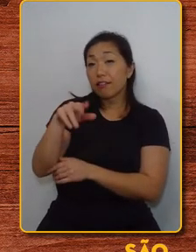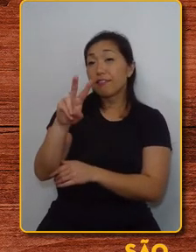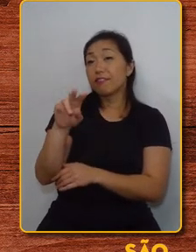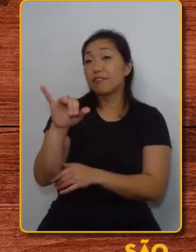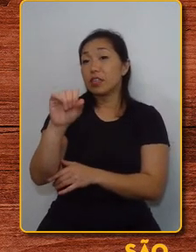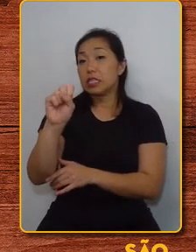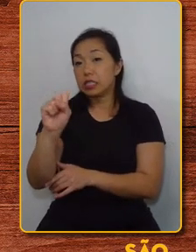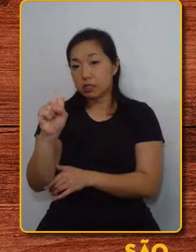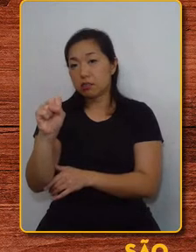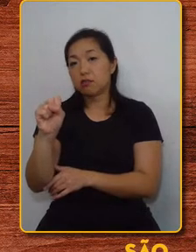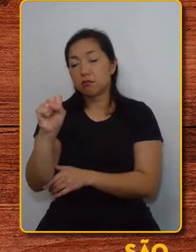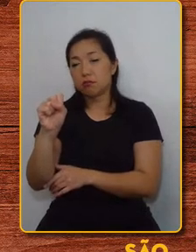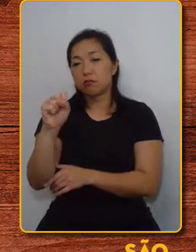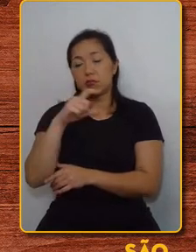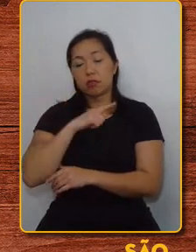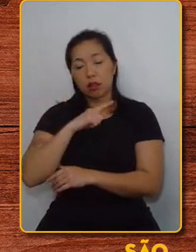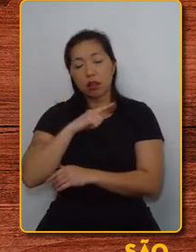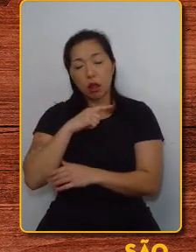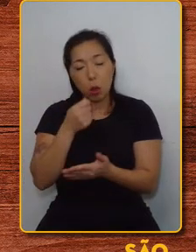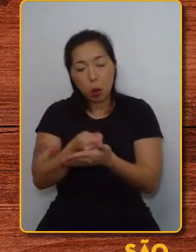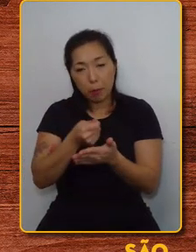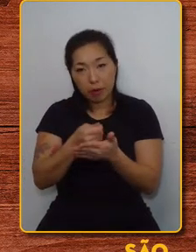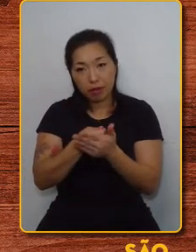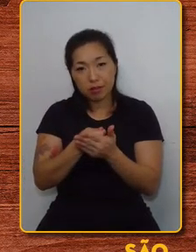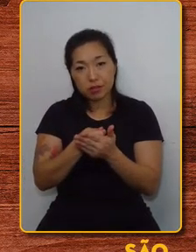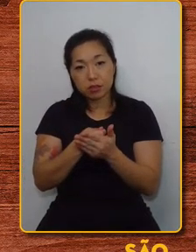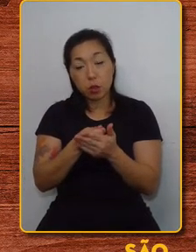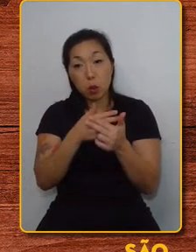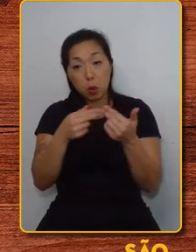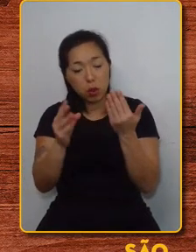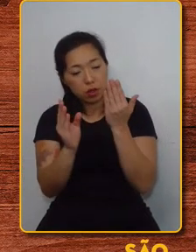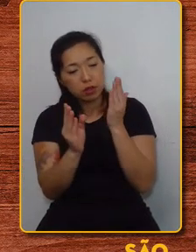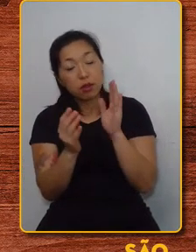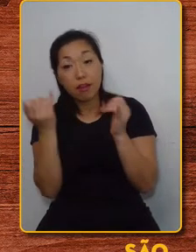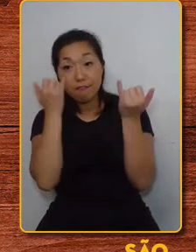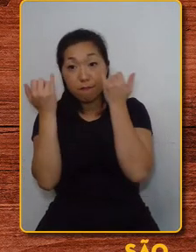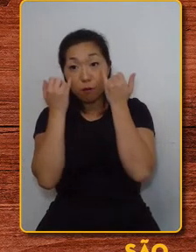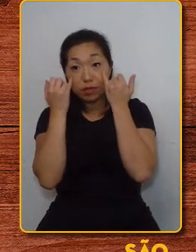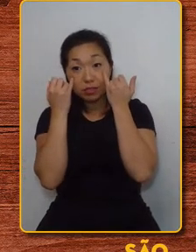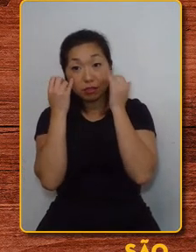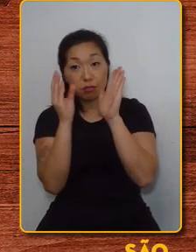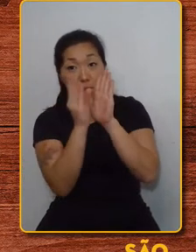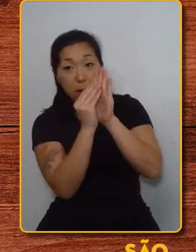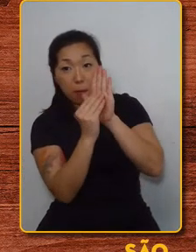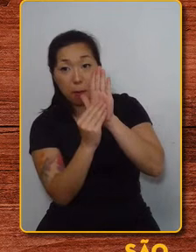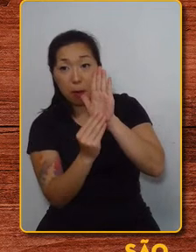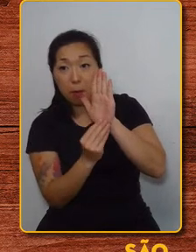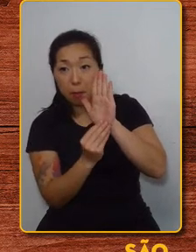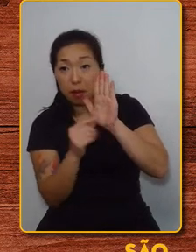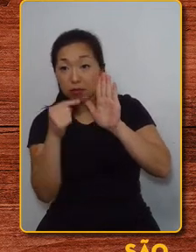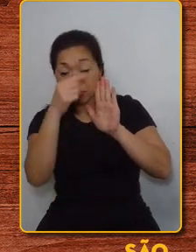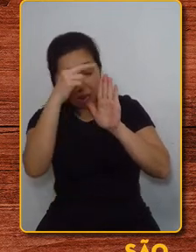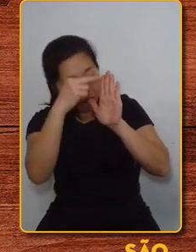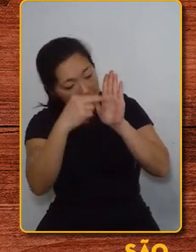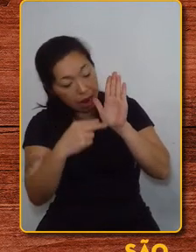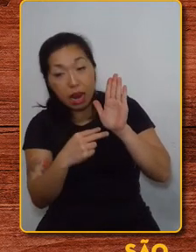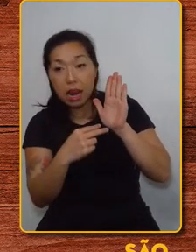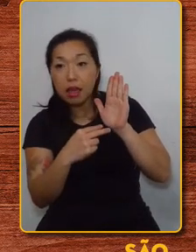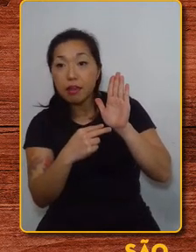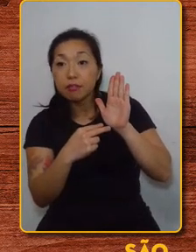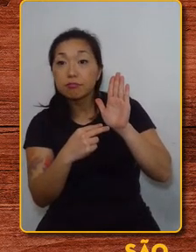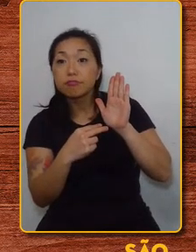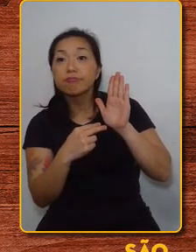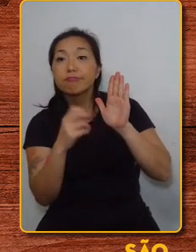que nós tanto queríamos, isso vai ser muito importante que as pessoas saibam interpretar o que está ali